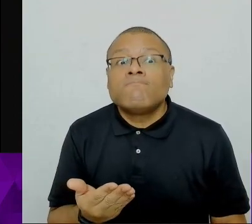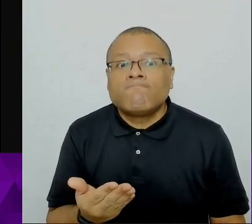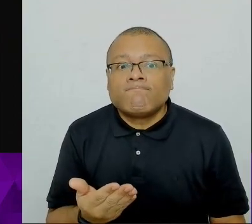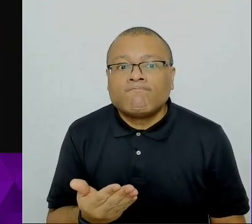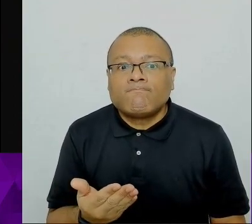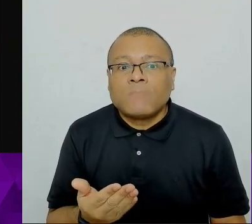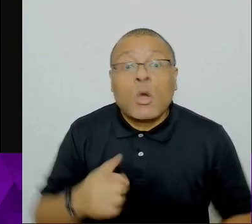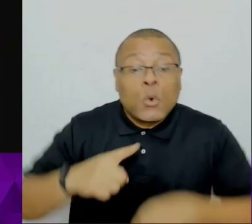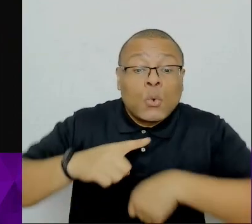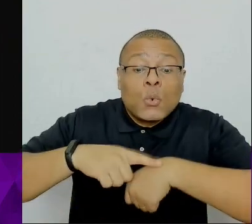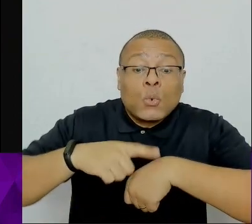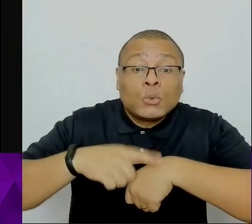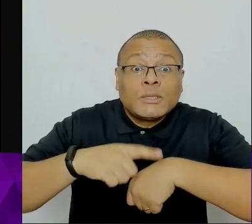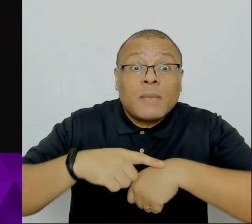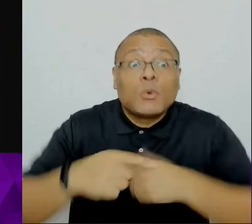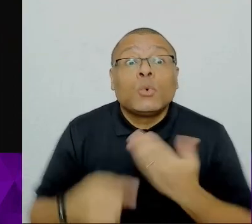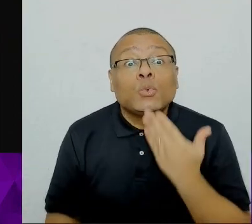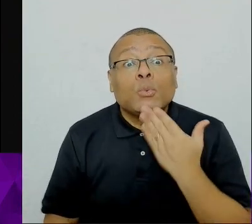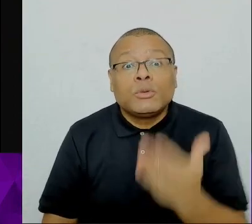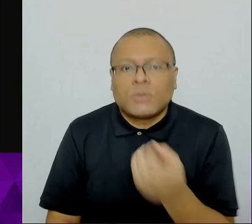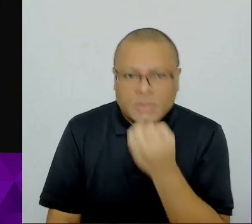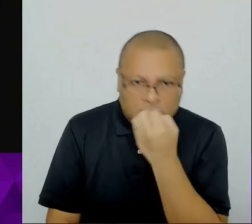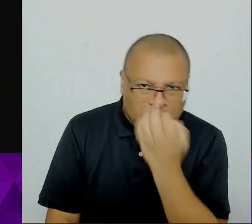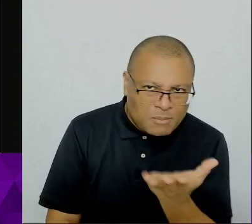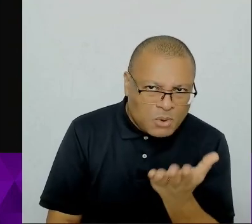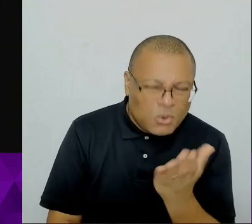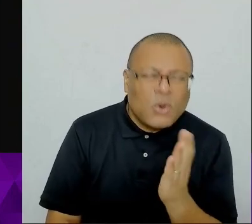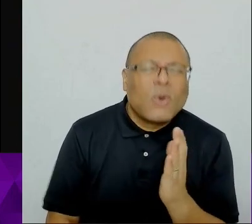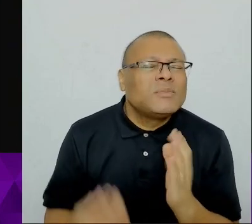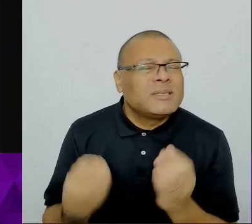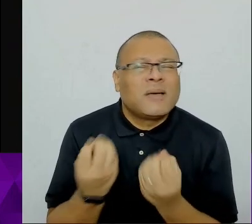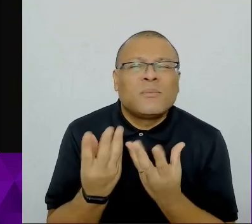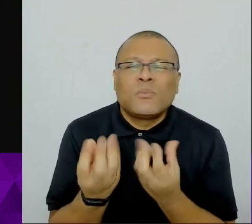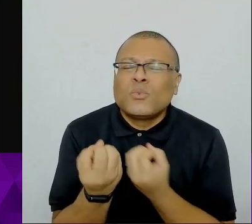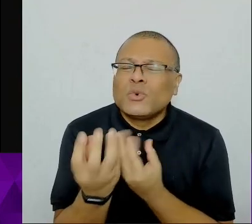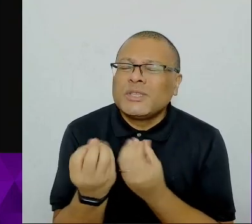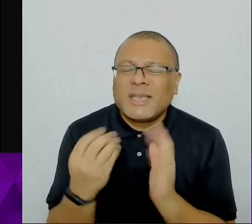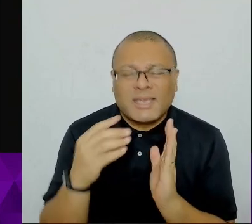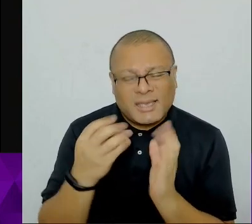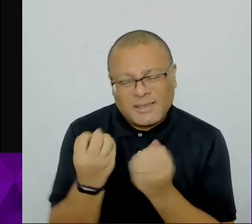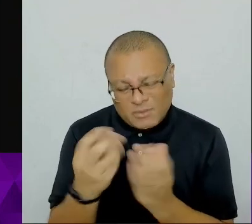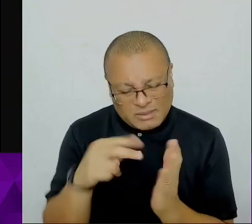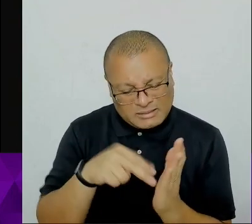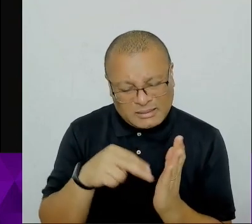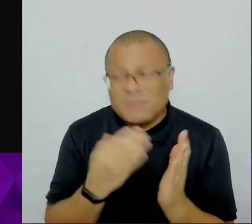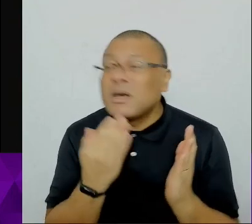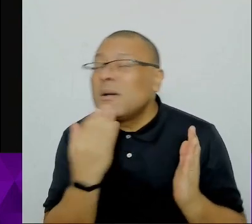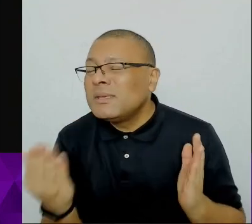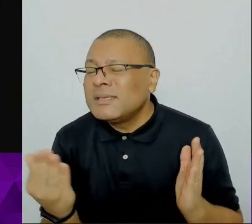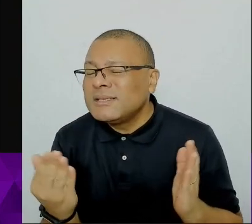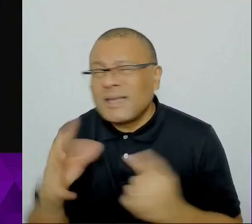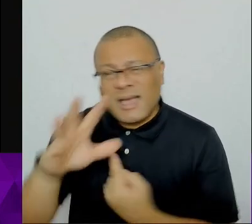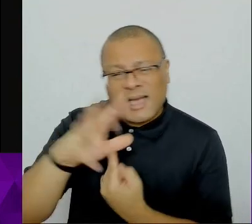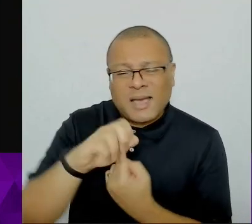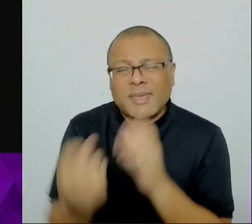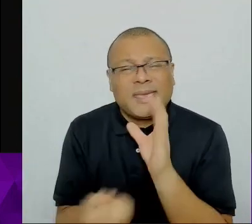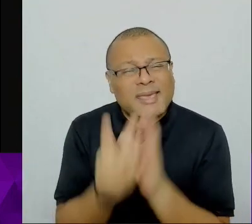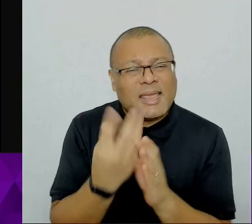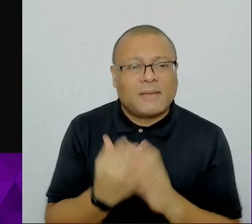para eu realizar o primeiro request, ele está bom? Eu preciso ler muita documentação para conseguir criar o meu primeiro recurso dentro da API? E outra